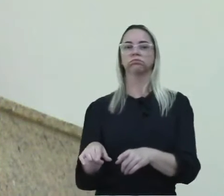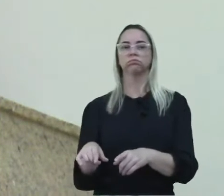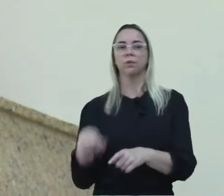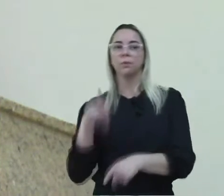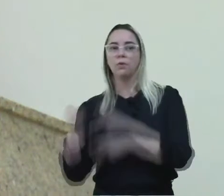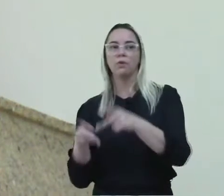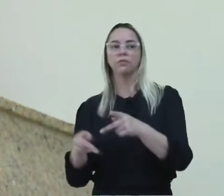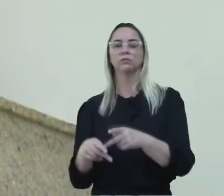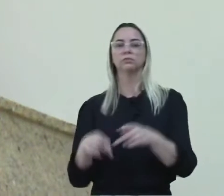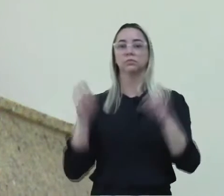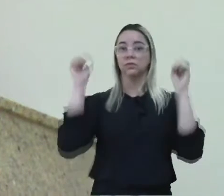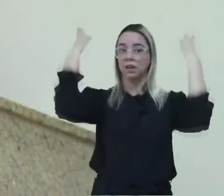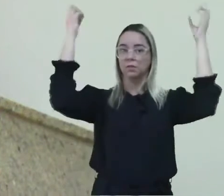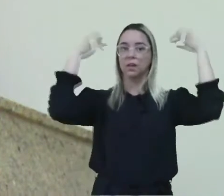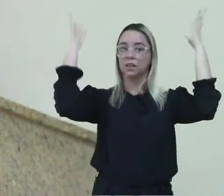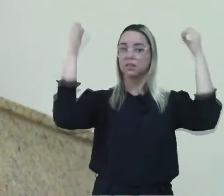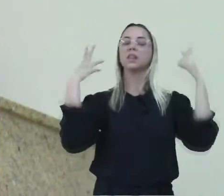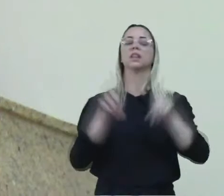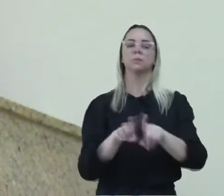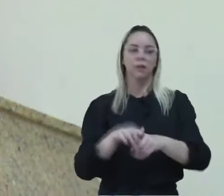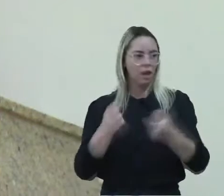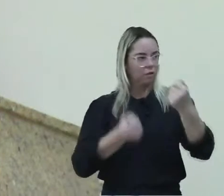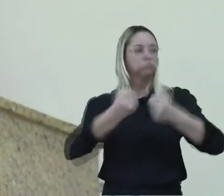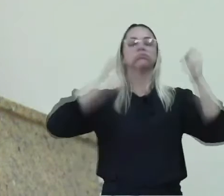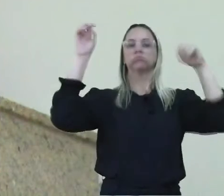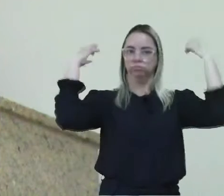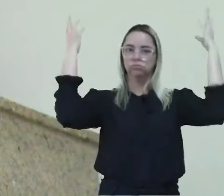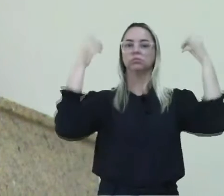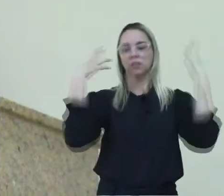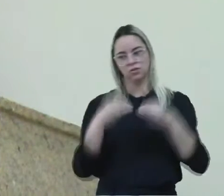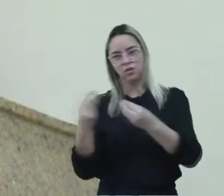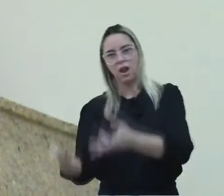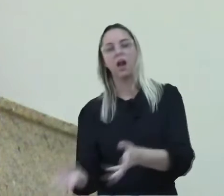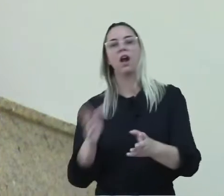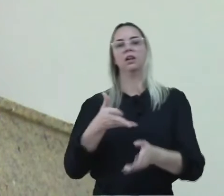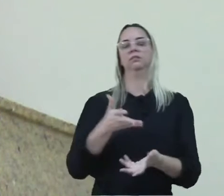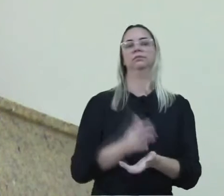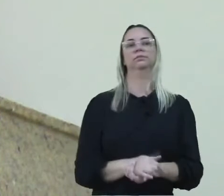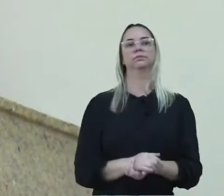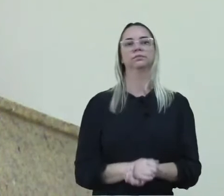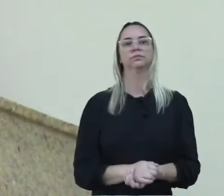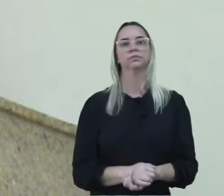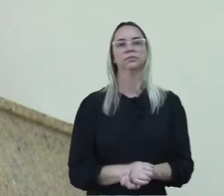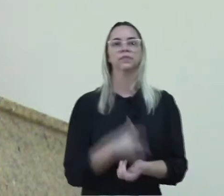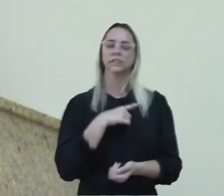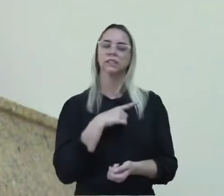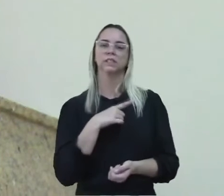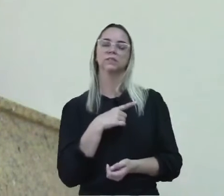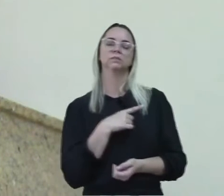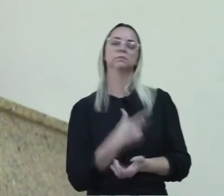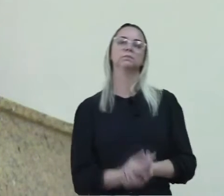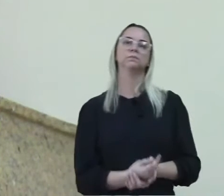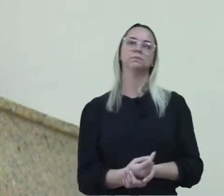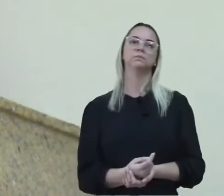uma ambulância que está, né, o município entrou com a contrapartida também, mas está lá funcionando, né,